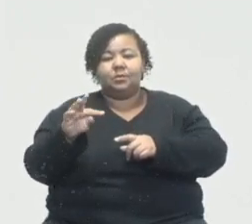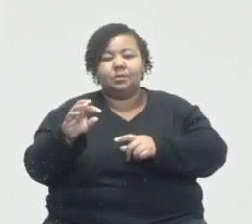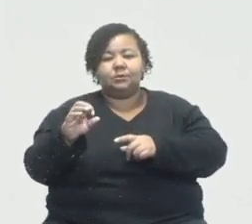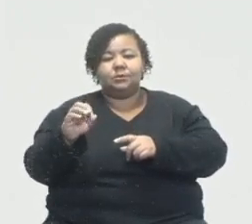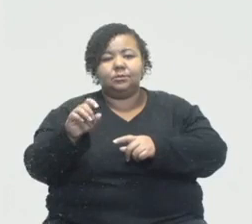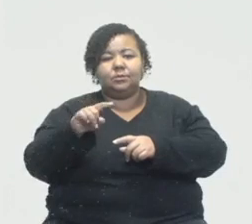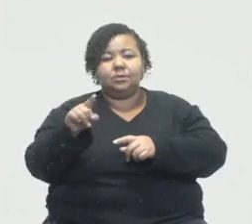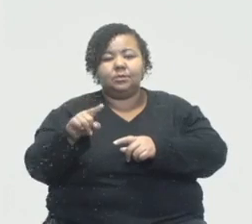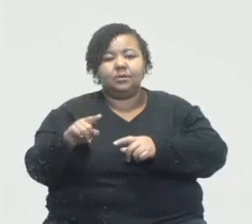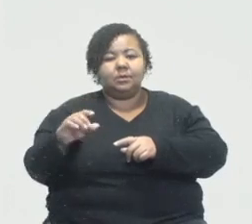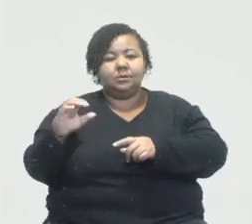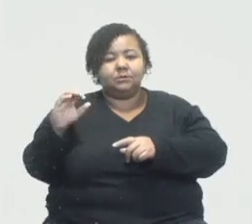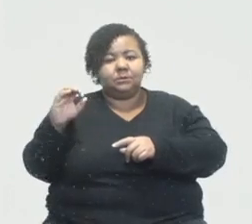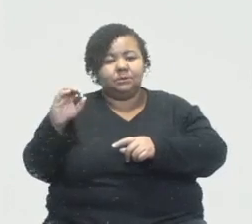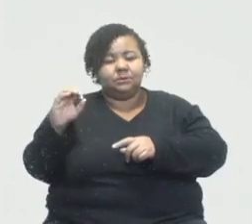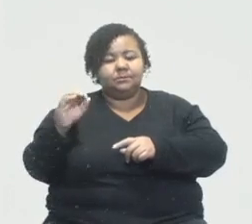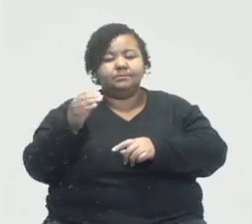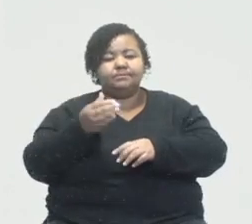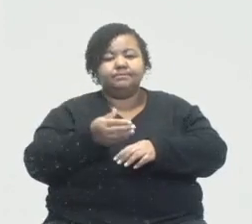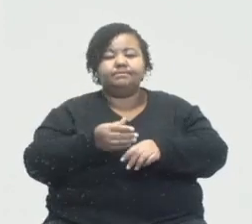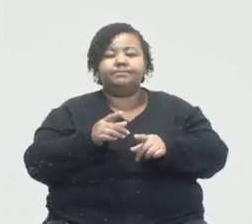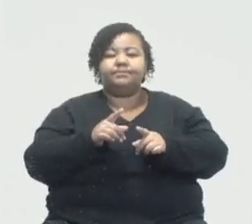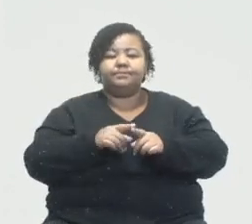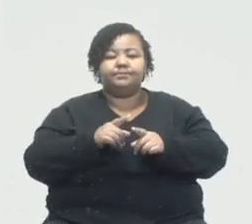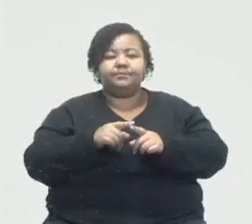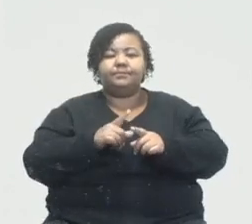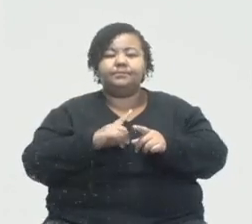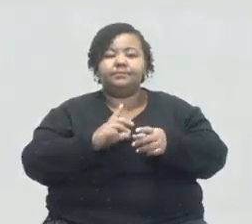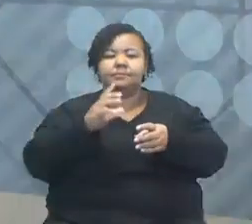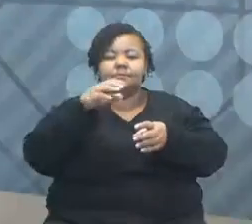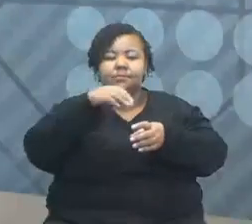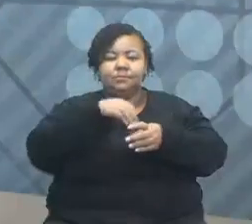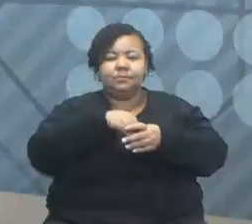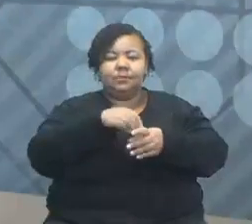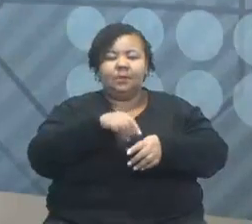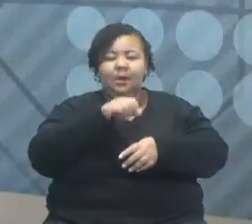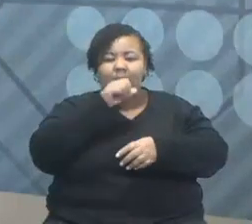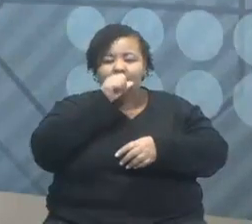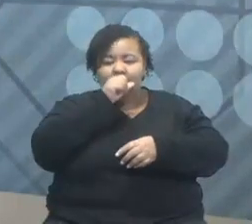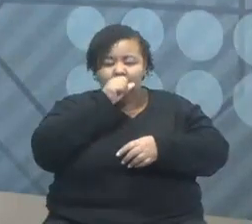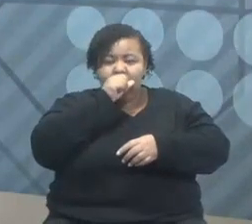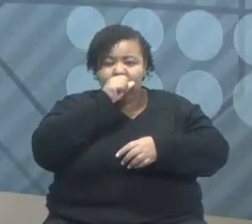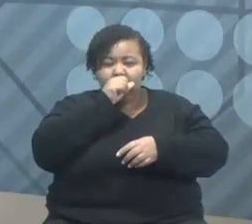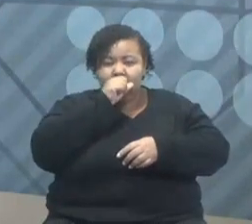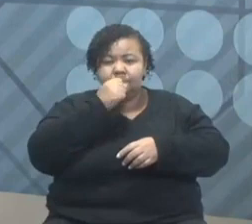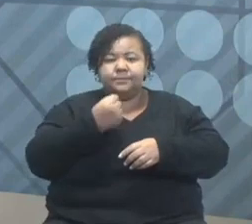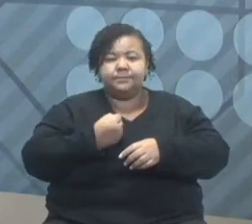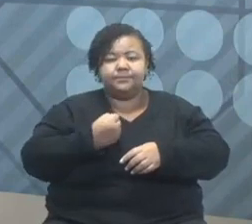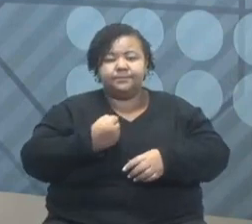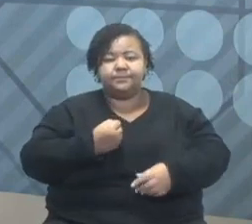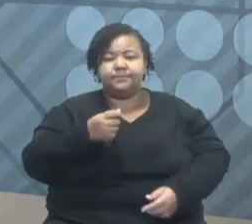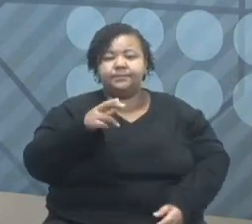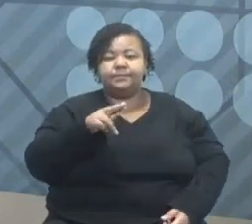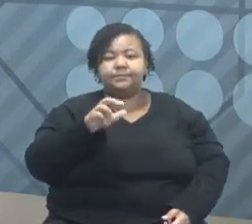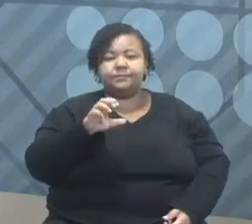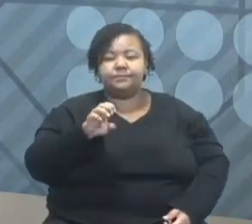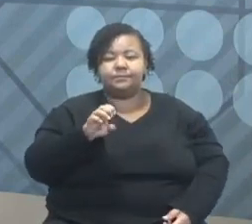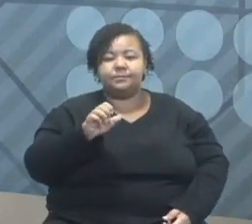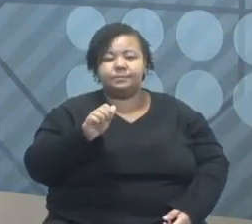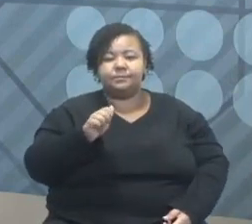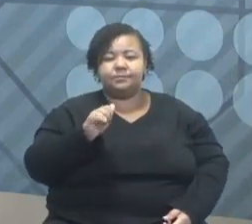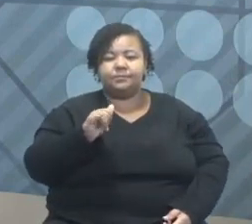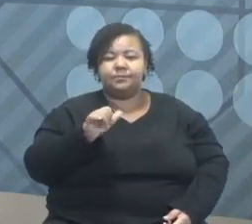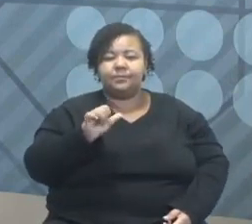nulo. Isso também é satisfeito lá com relação aos números reais, quando pensamos nesse conjunto em